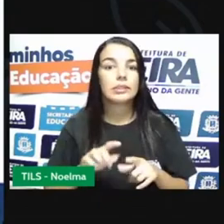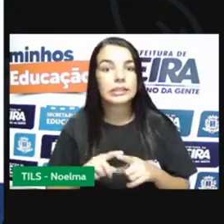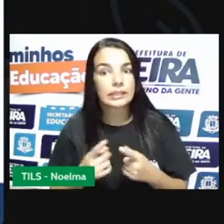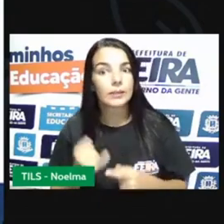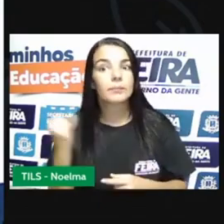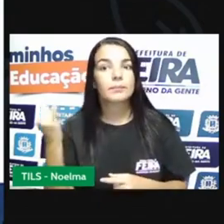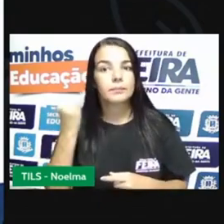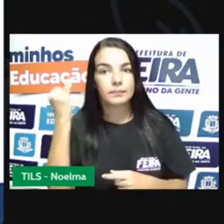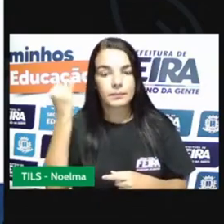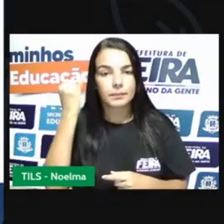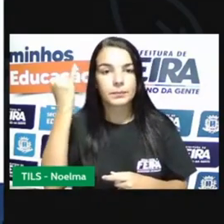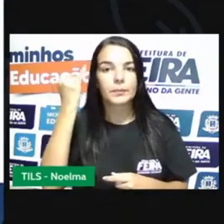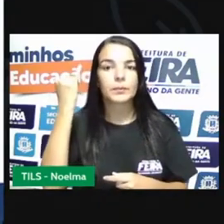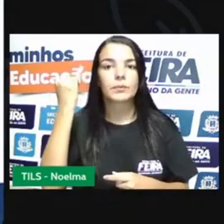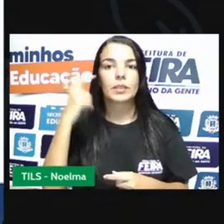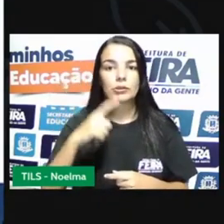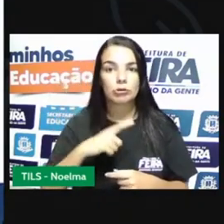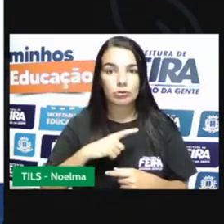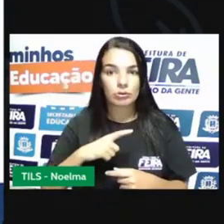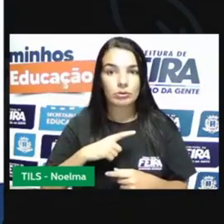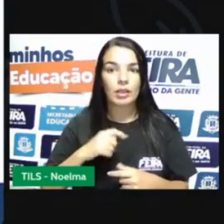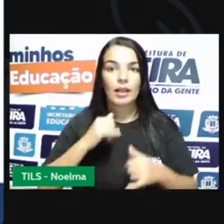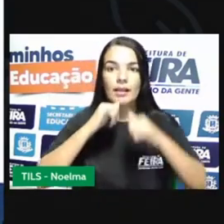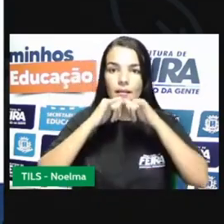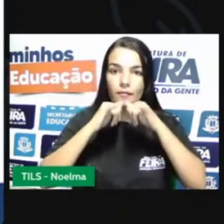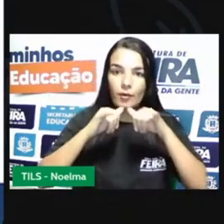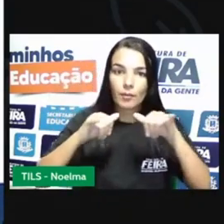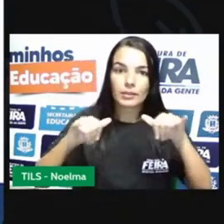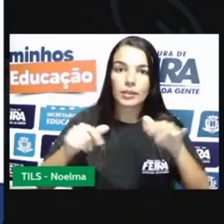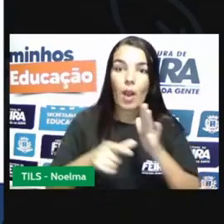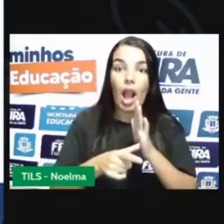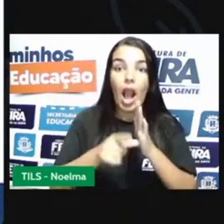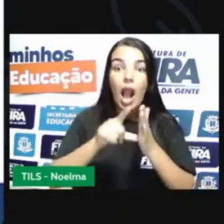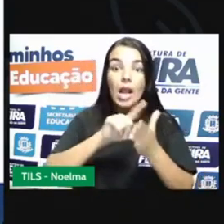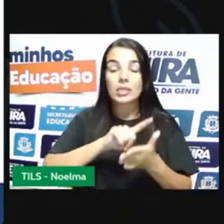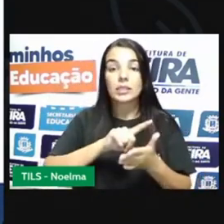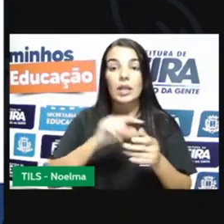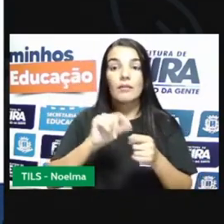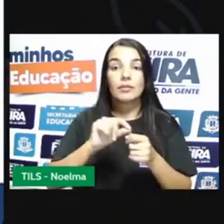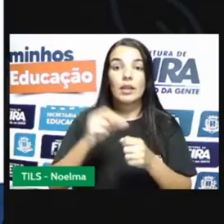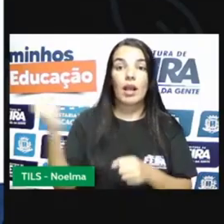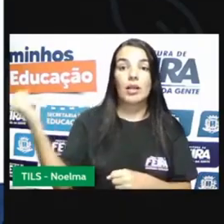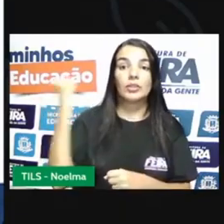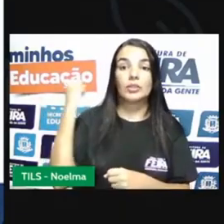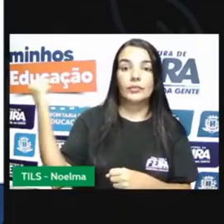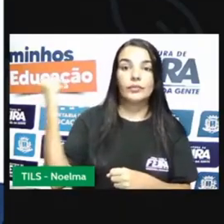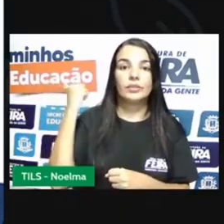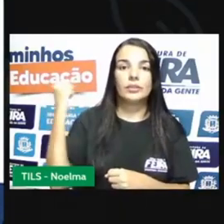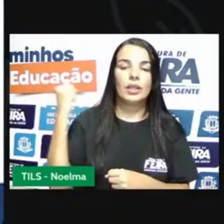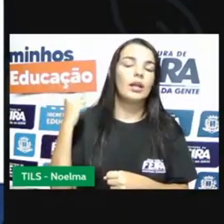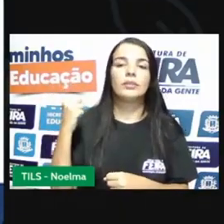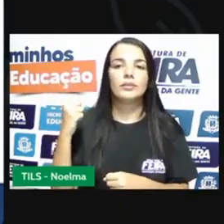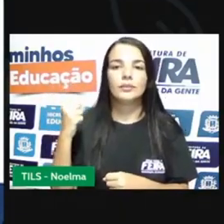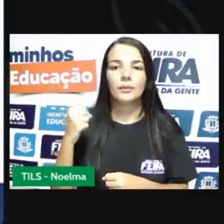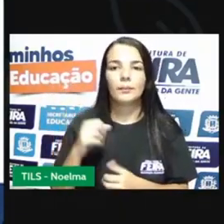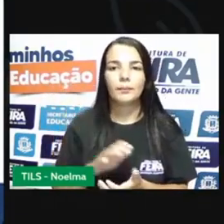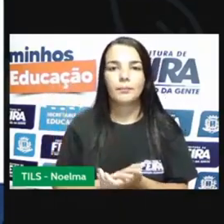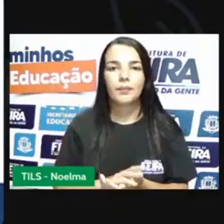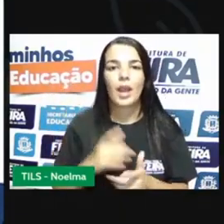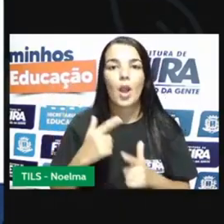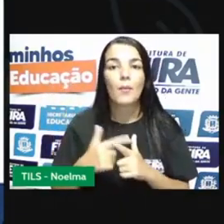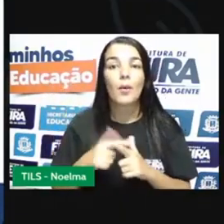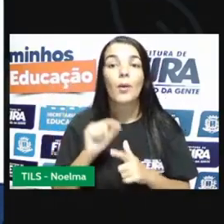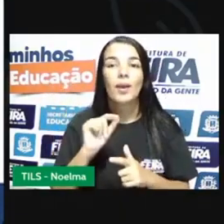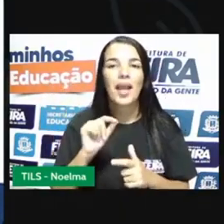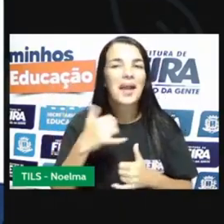é importante ter essas informações antes de praticar atividades físicas. A primeira atividade física que as crianças, elas